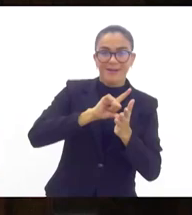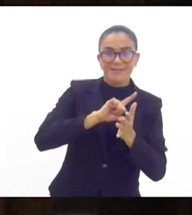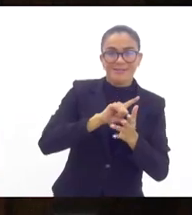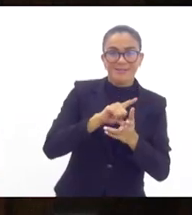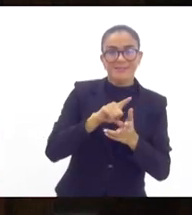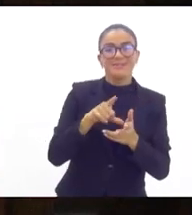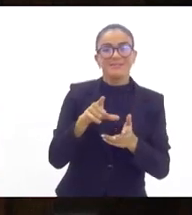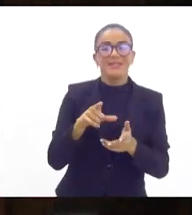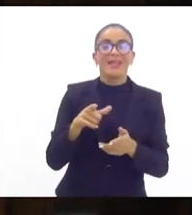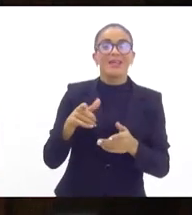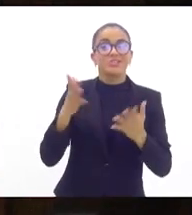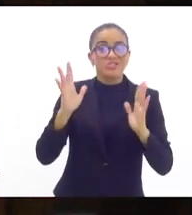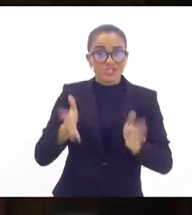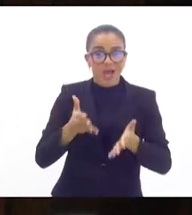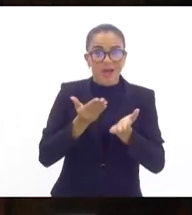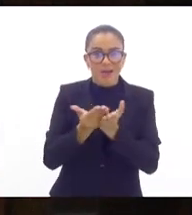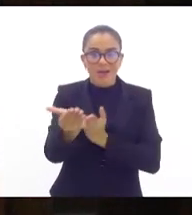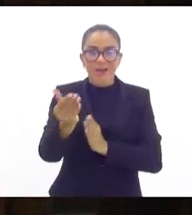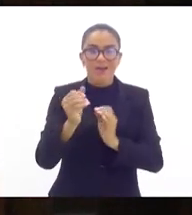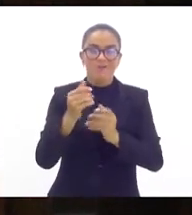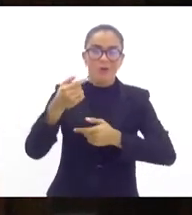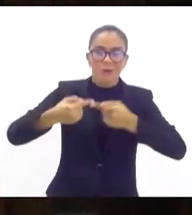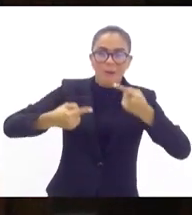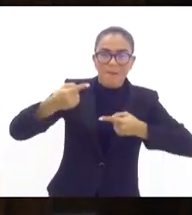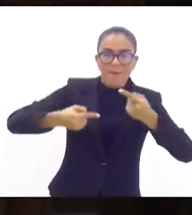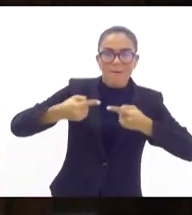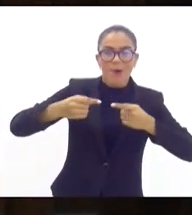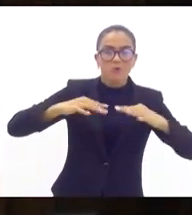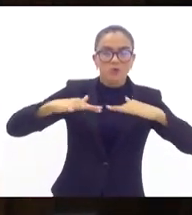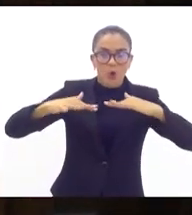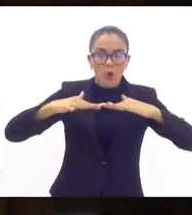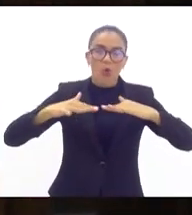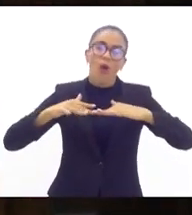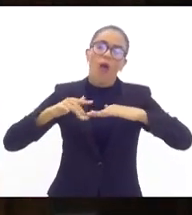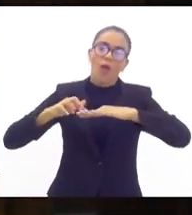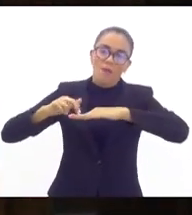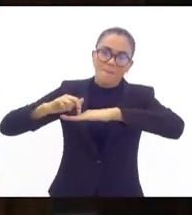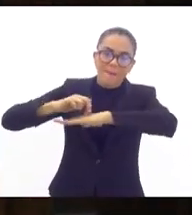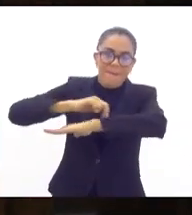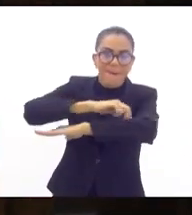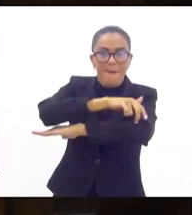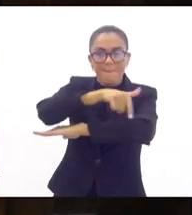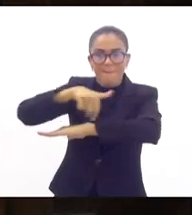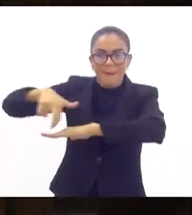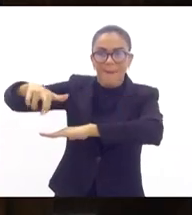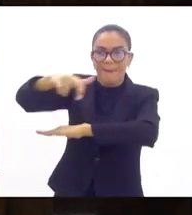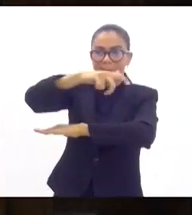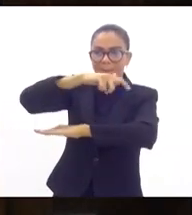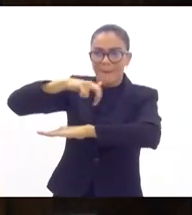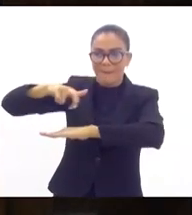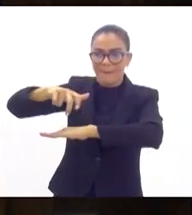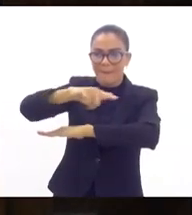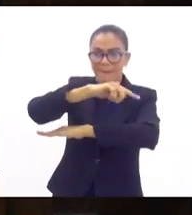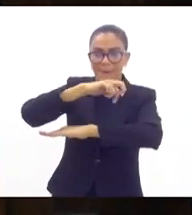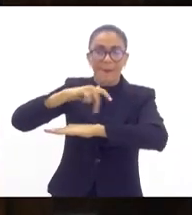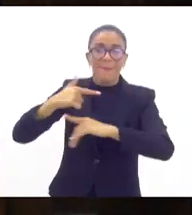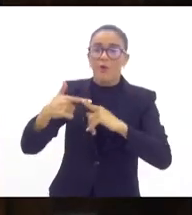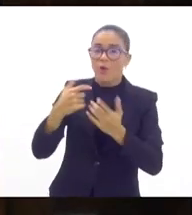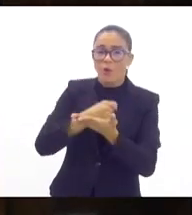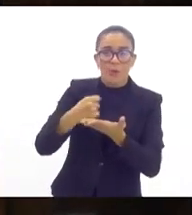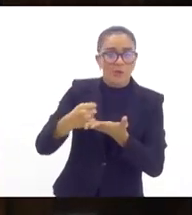posteriormente irem para o jogo só que isso foi feito porque a concessão infelizmente não aconteceu então